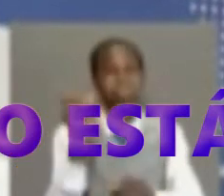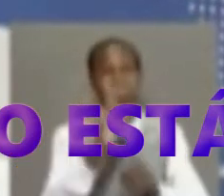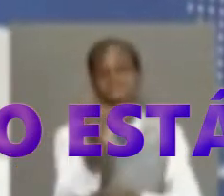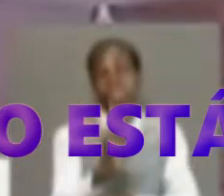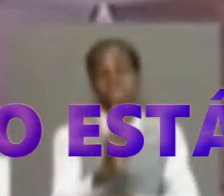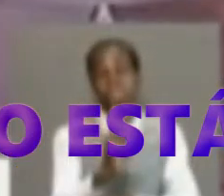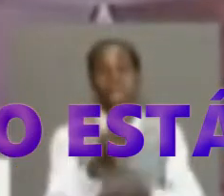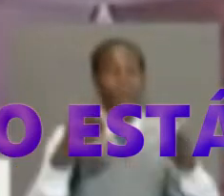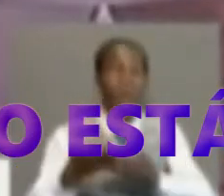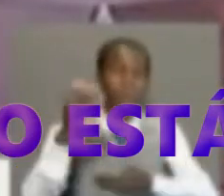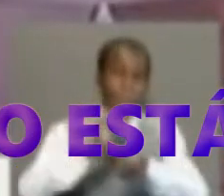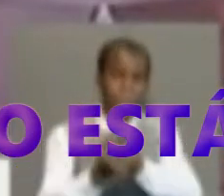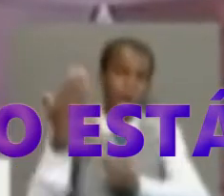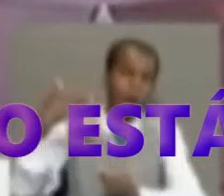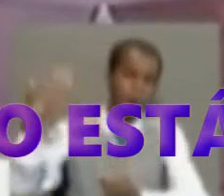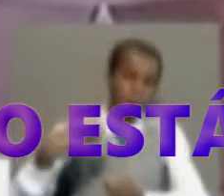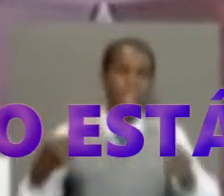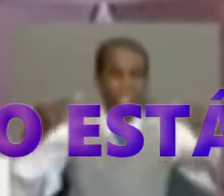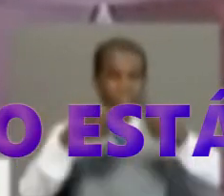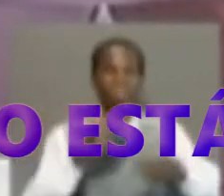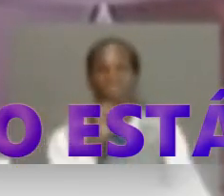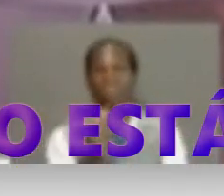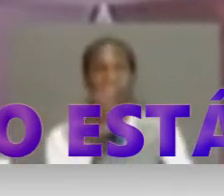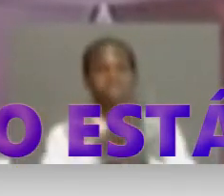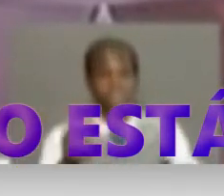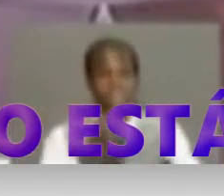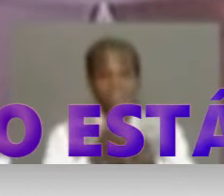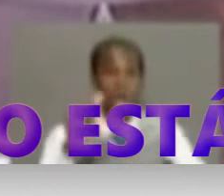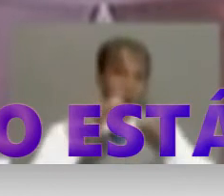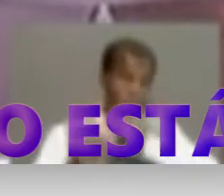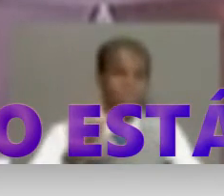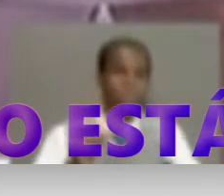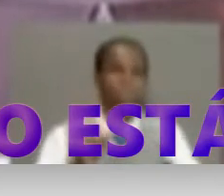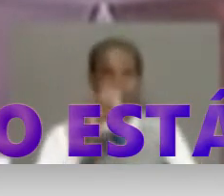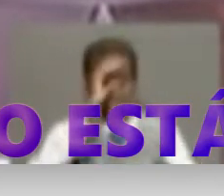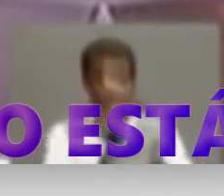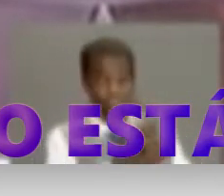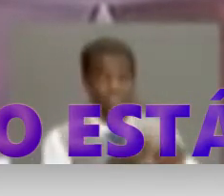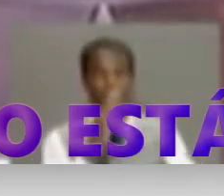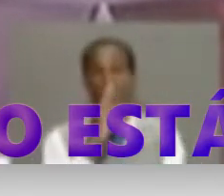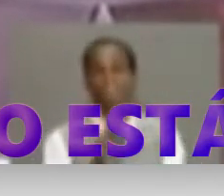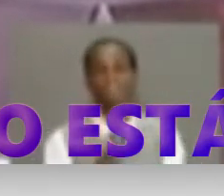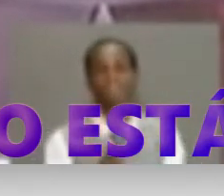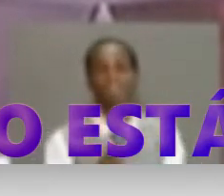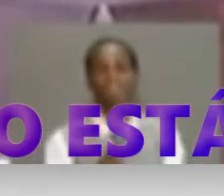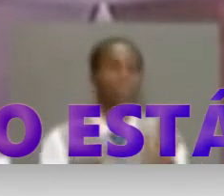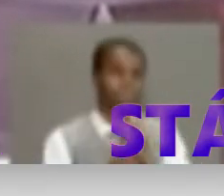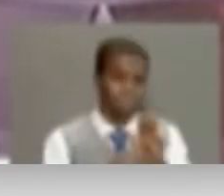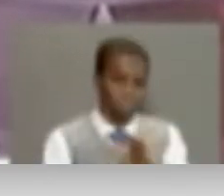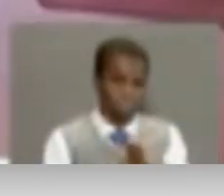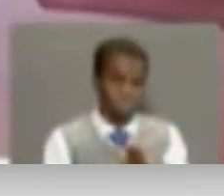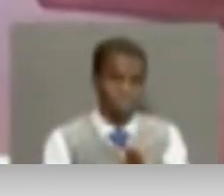objetivo de trazer esse tipo de história? Vais. A decisão, a deliberação de qualquer tribunal fundamenta-se em